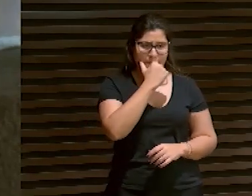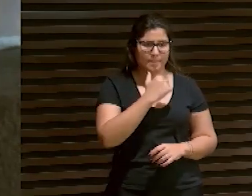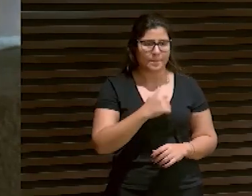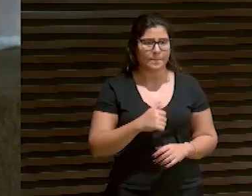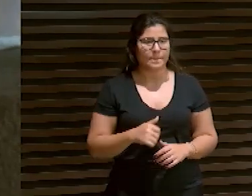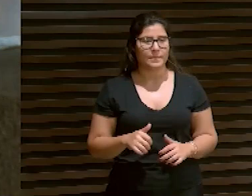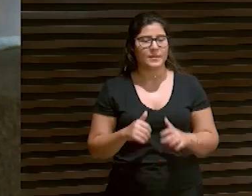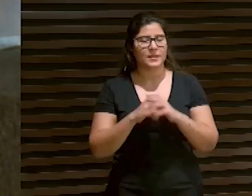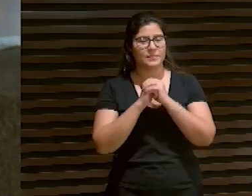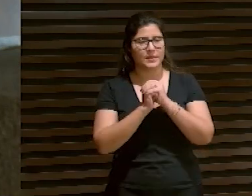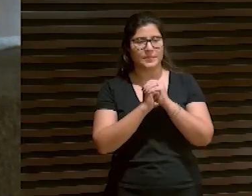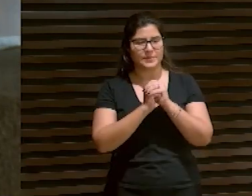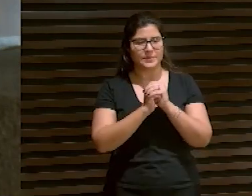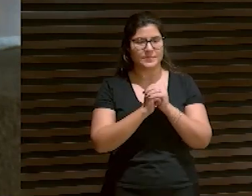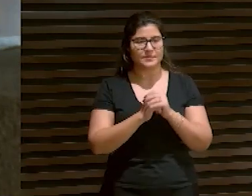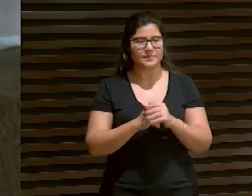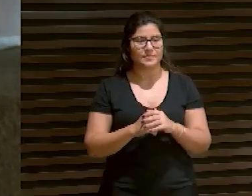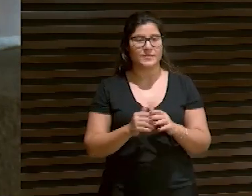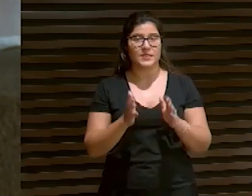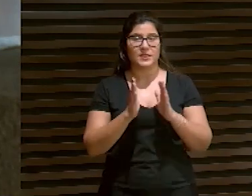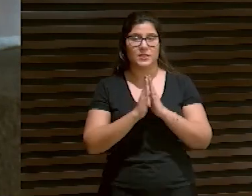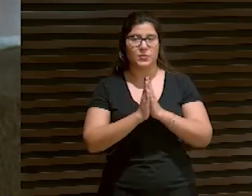Amém? Vamos orar?